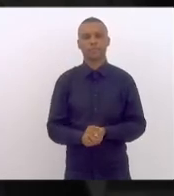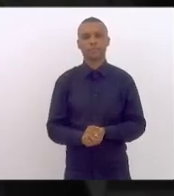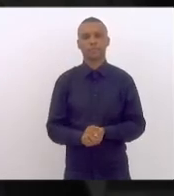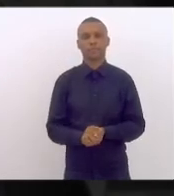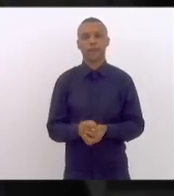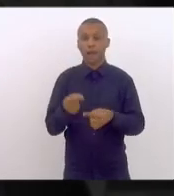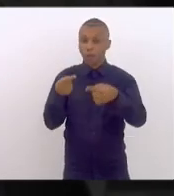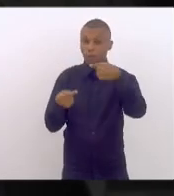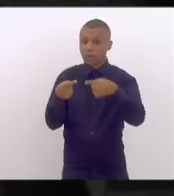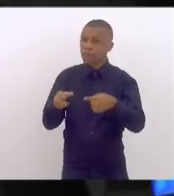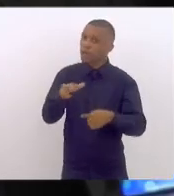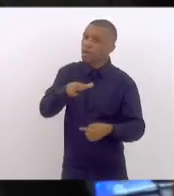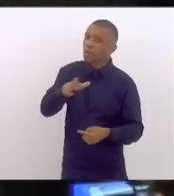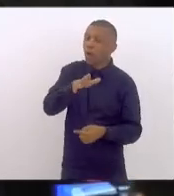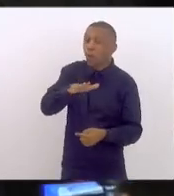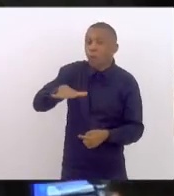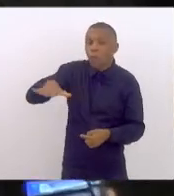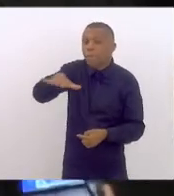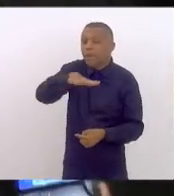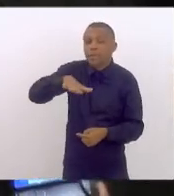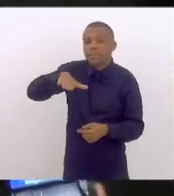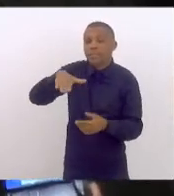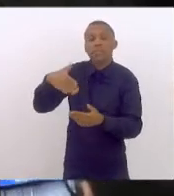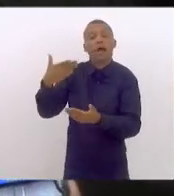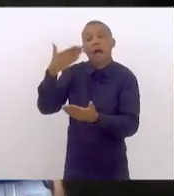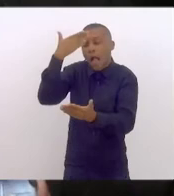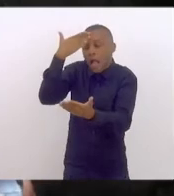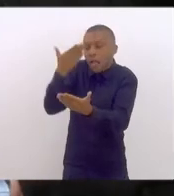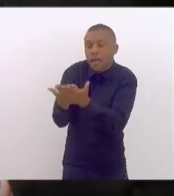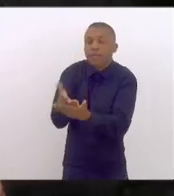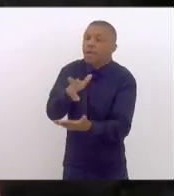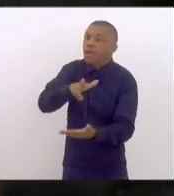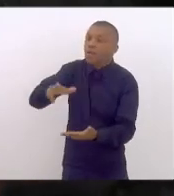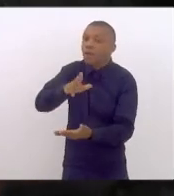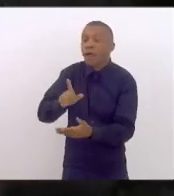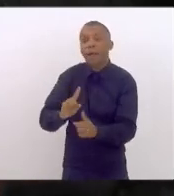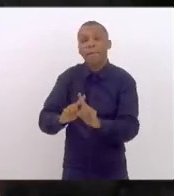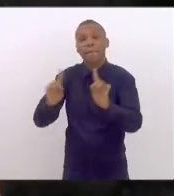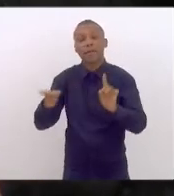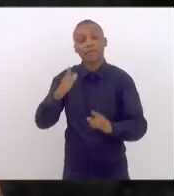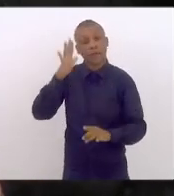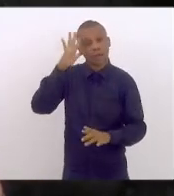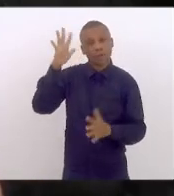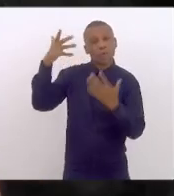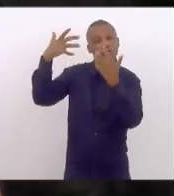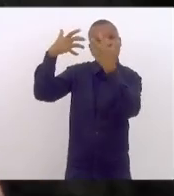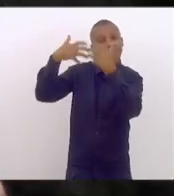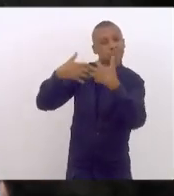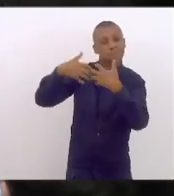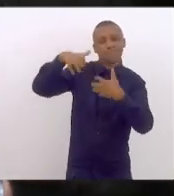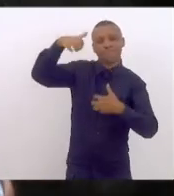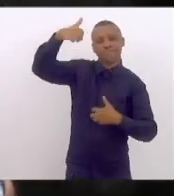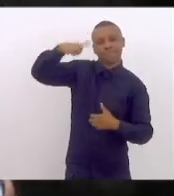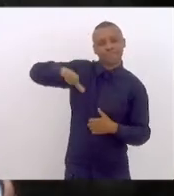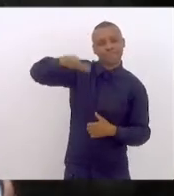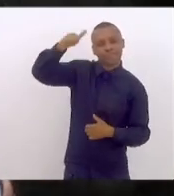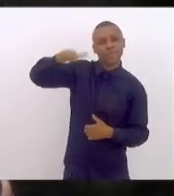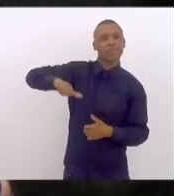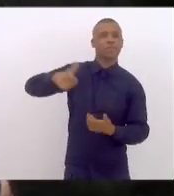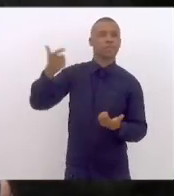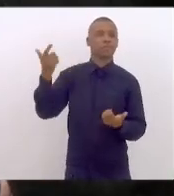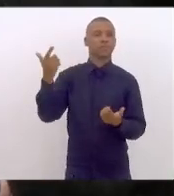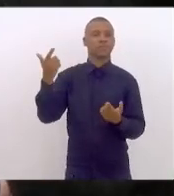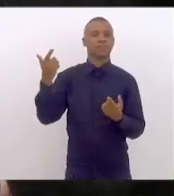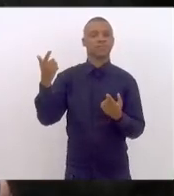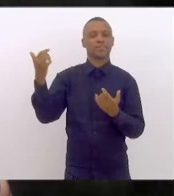política não é isso a política não é um ambiente da crença a política ambiente está reflexão da análise do